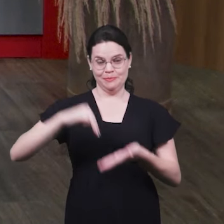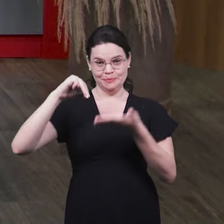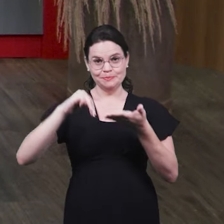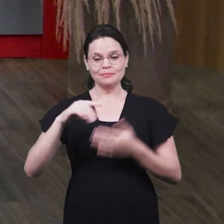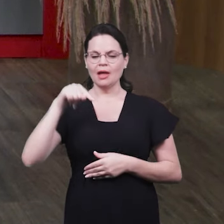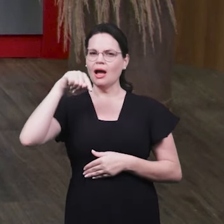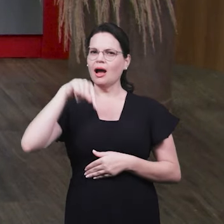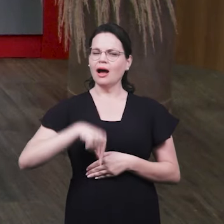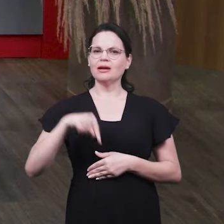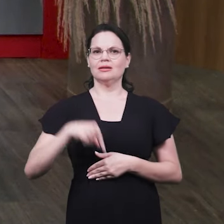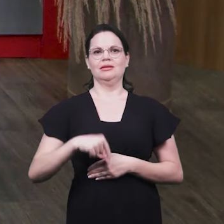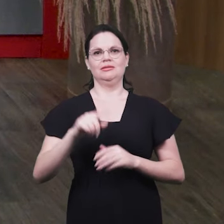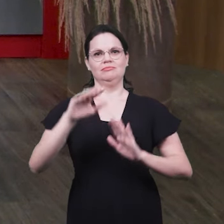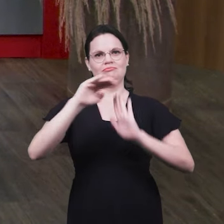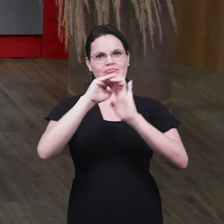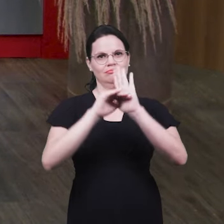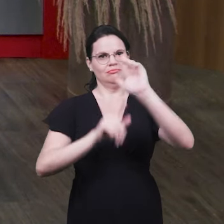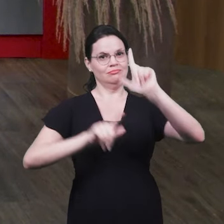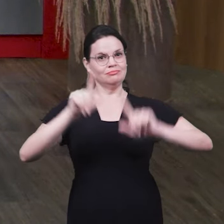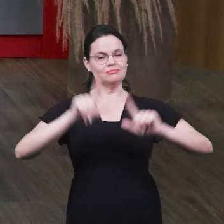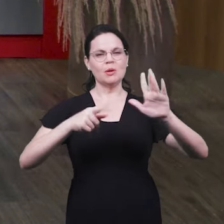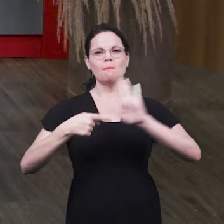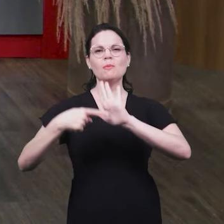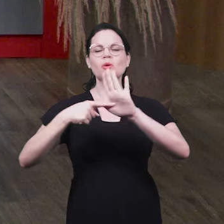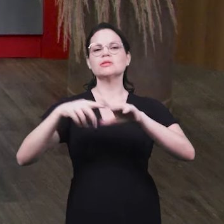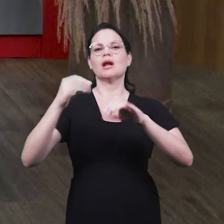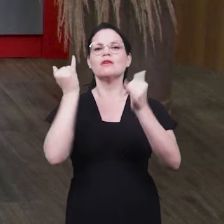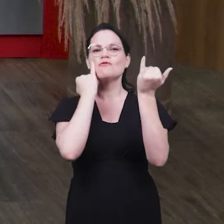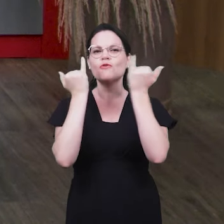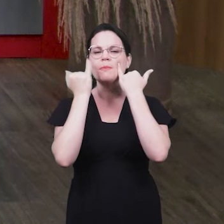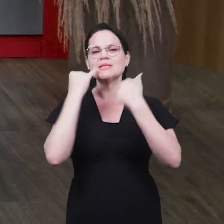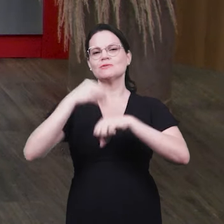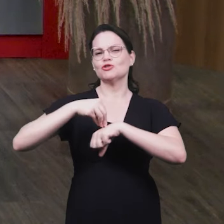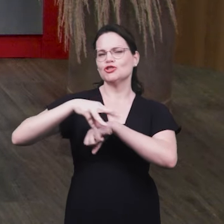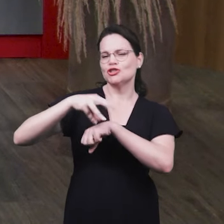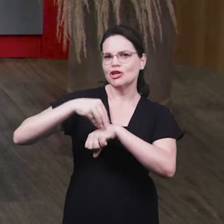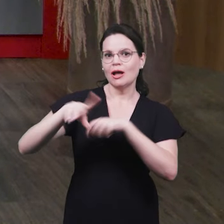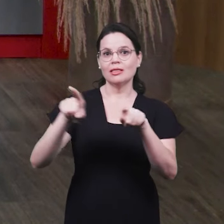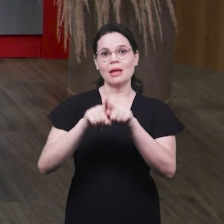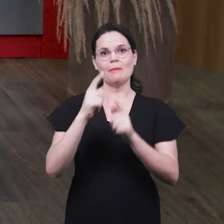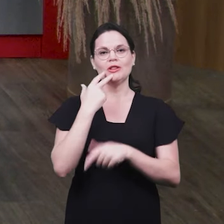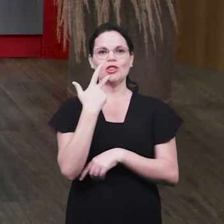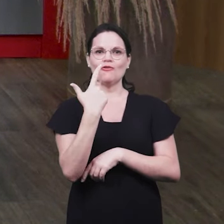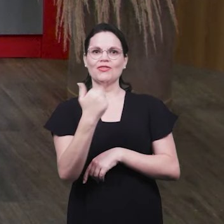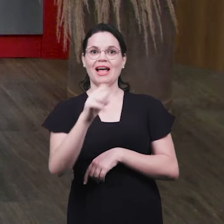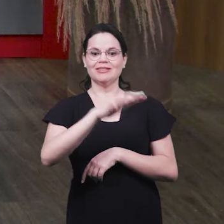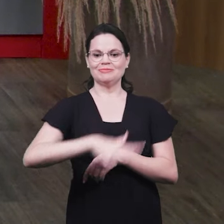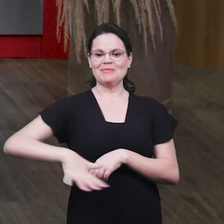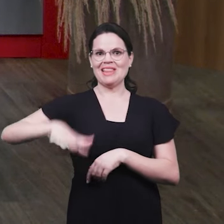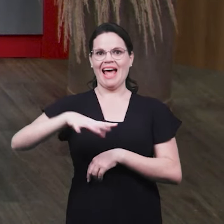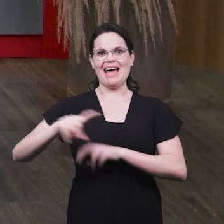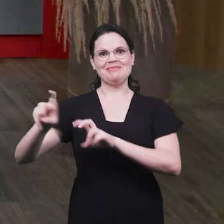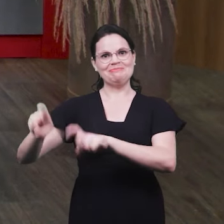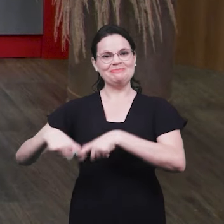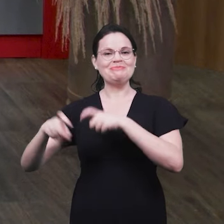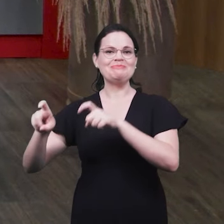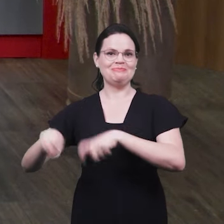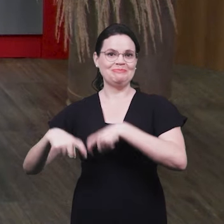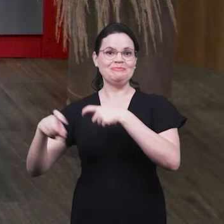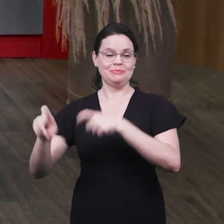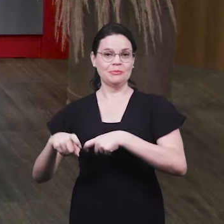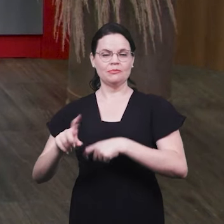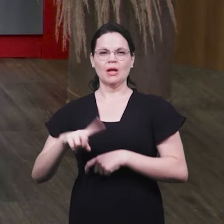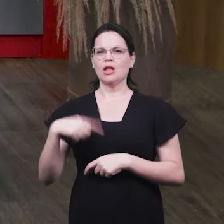Neste programa, vamos trazer a vocês informações, dicas e novidades sobre o mundo do